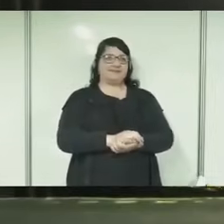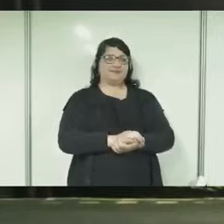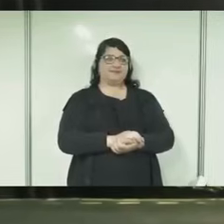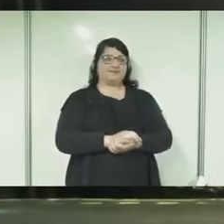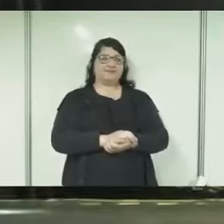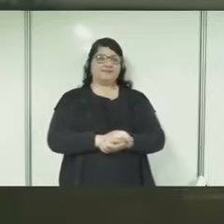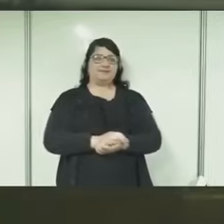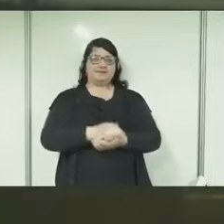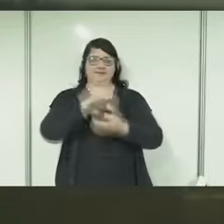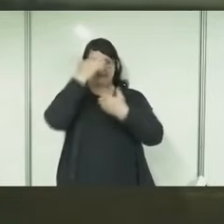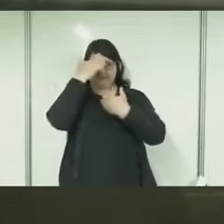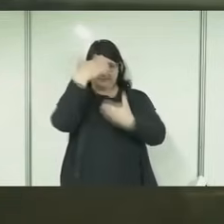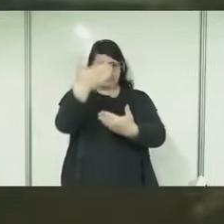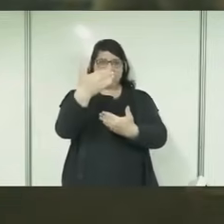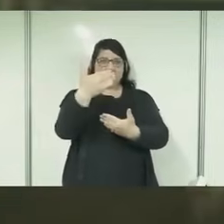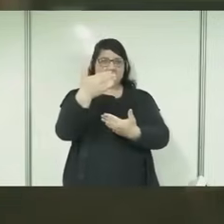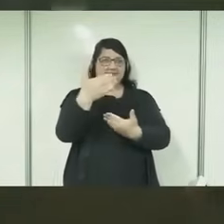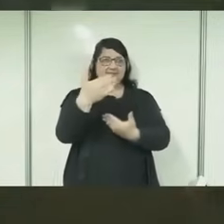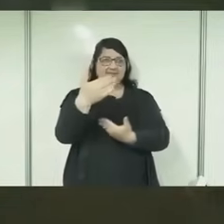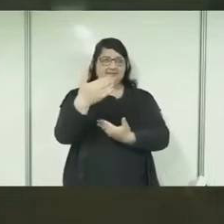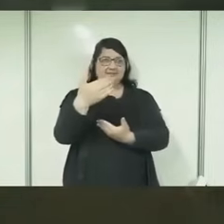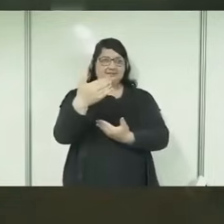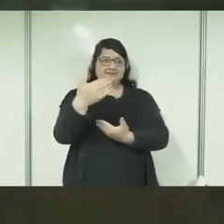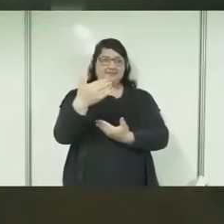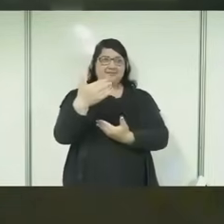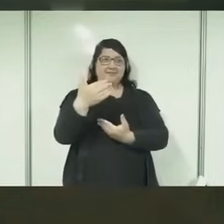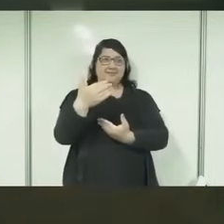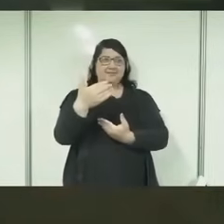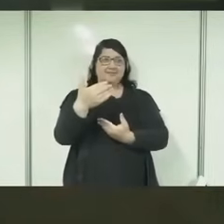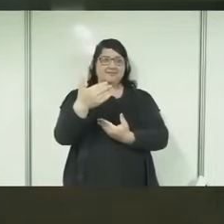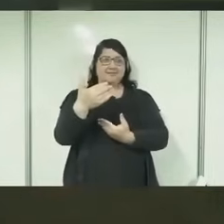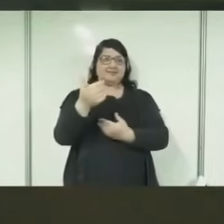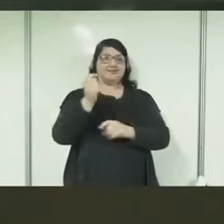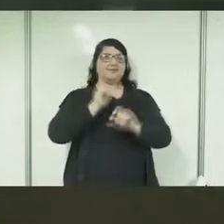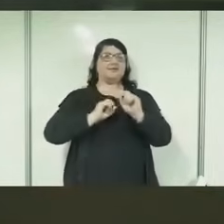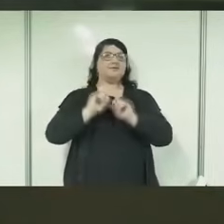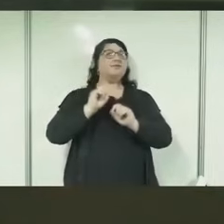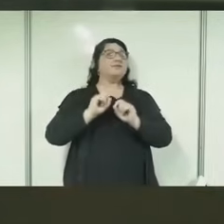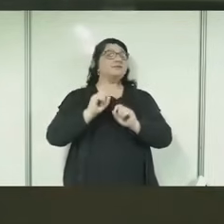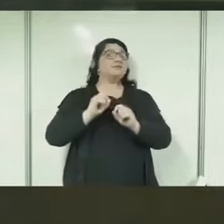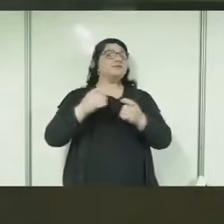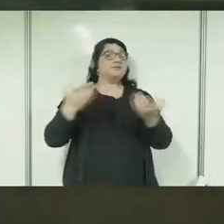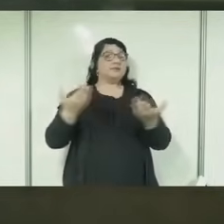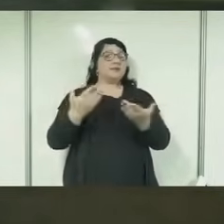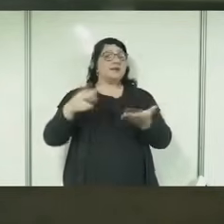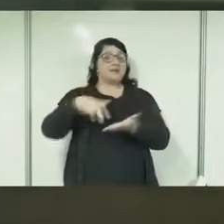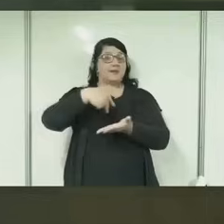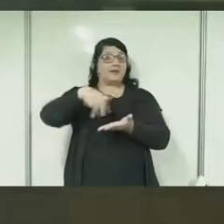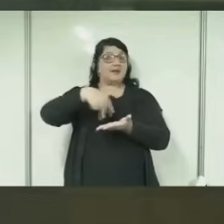verão. Obrigado. Mais uma, essa aqui, ó, pra todo mundo mexer.